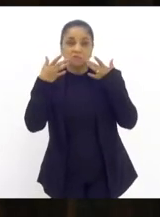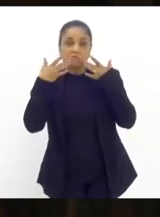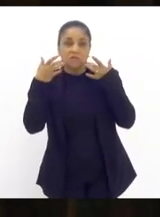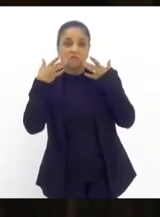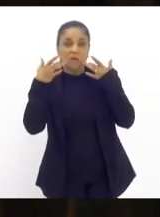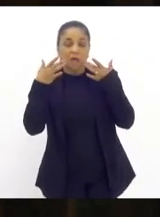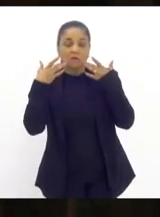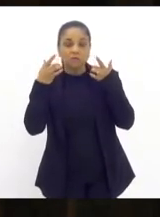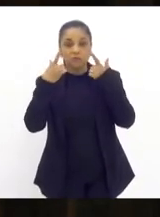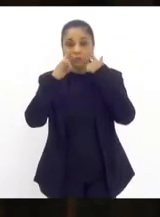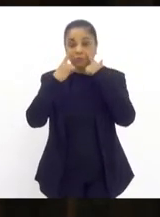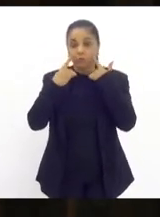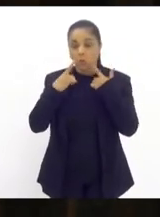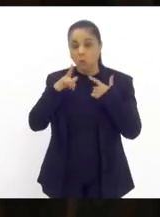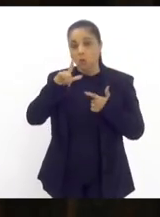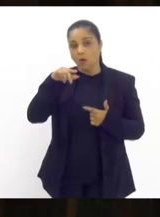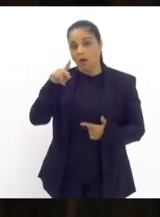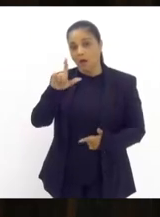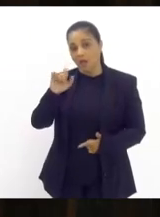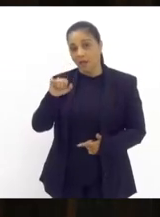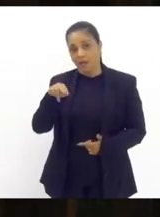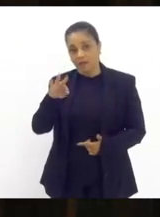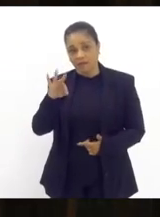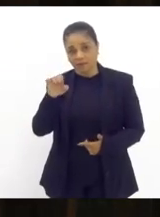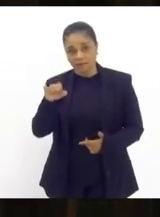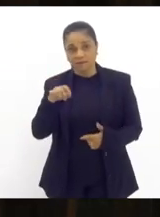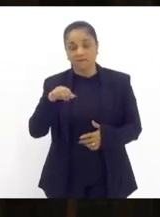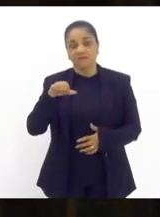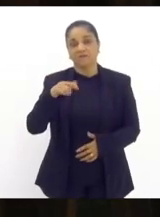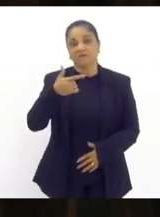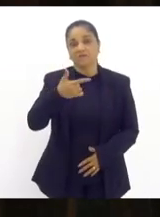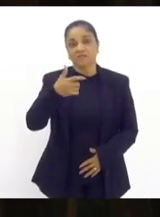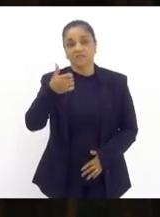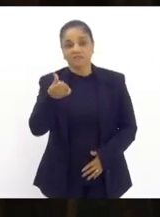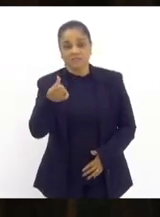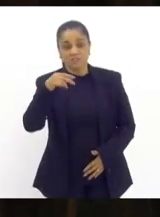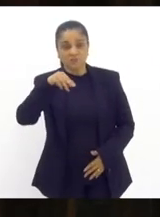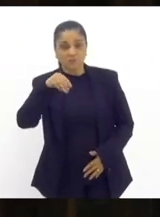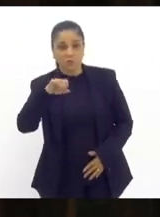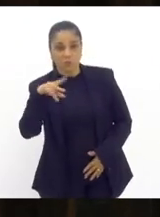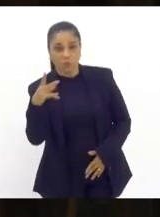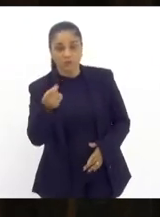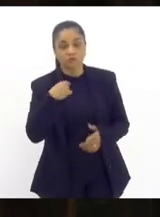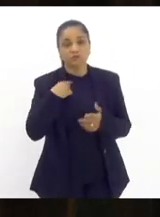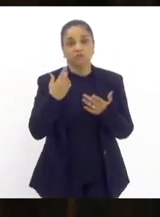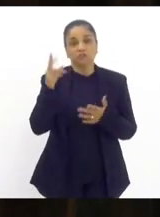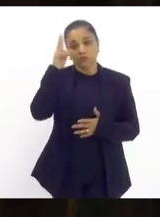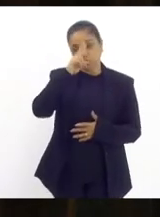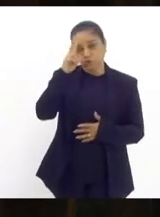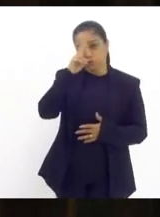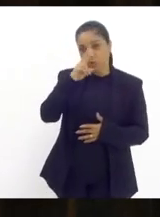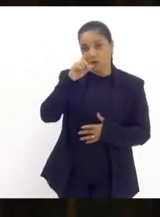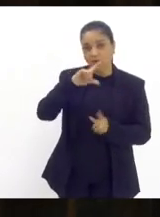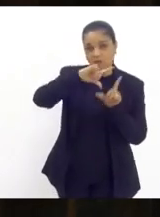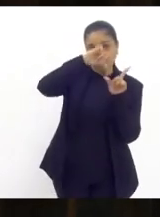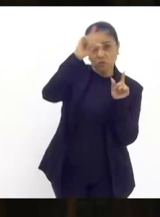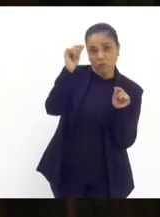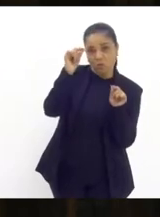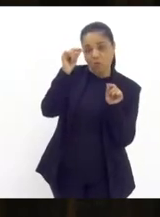sente 5,9 milhões a história de amor entre o sol e a lua